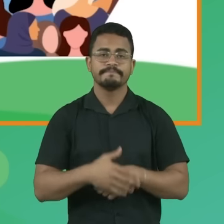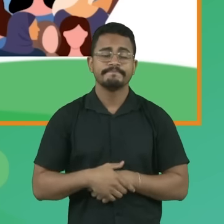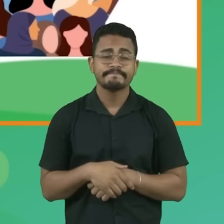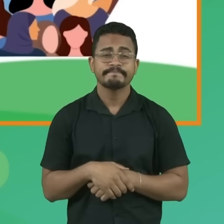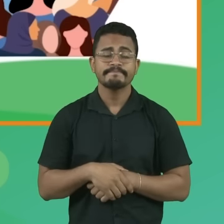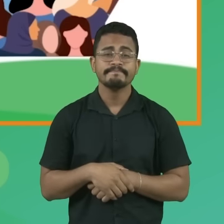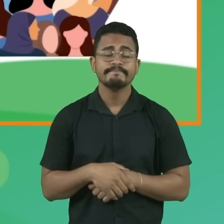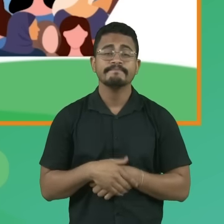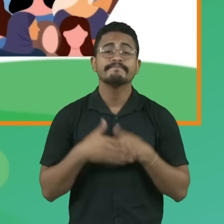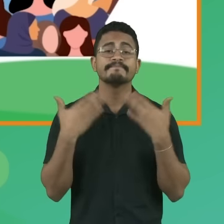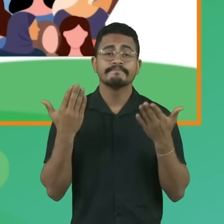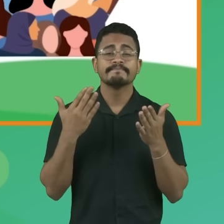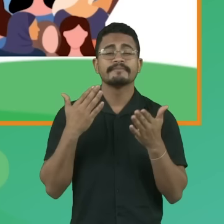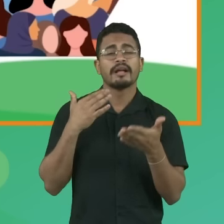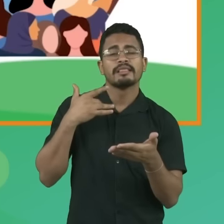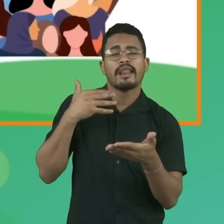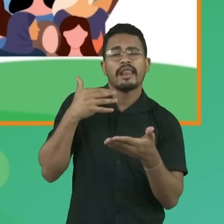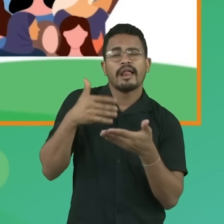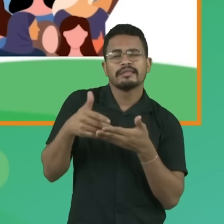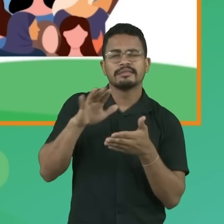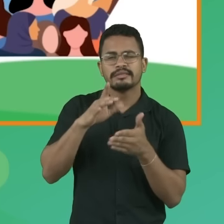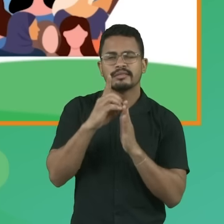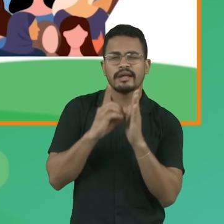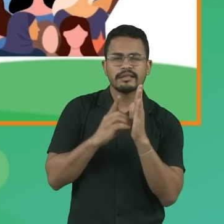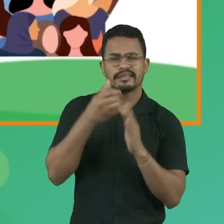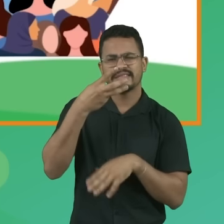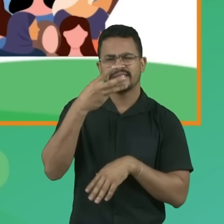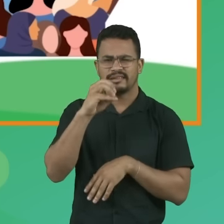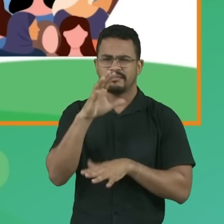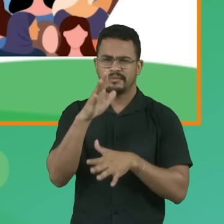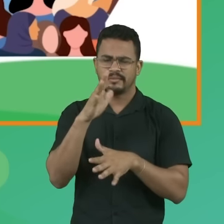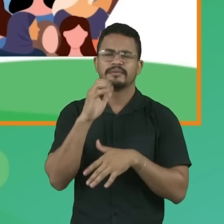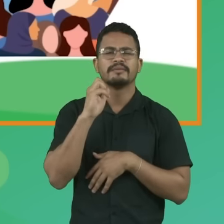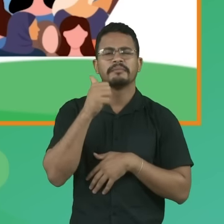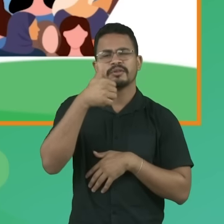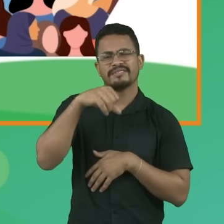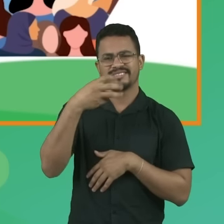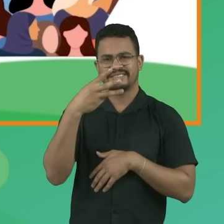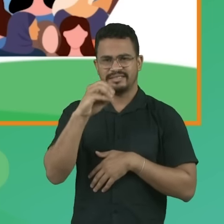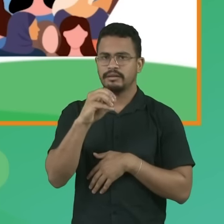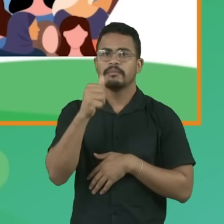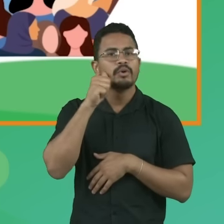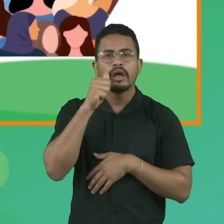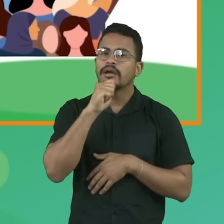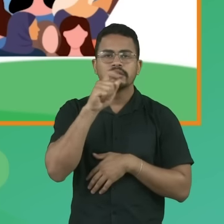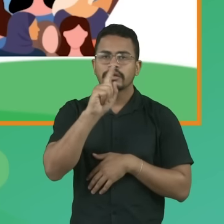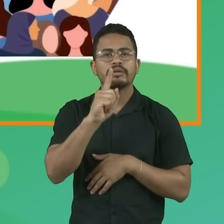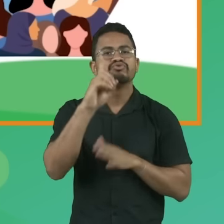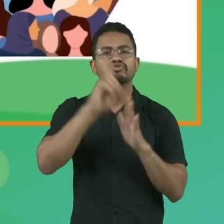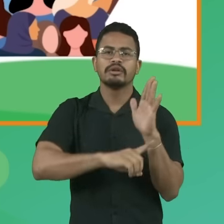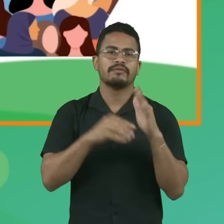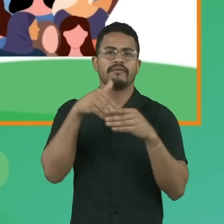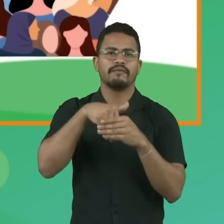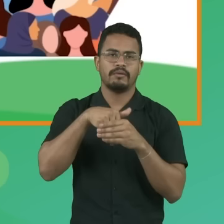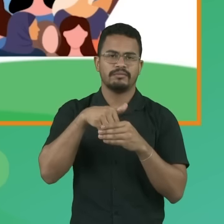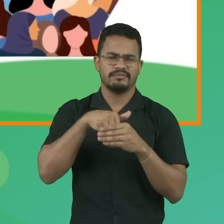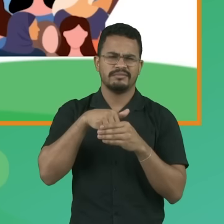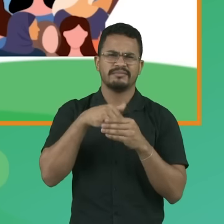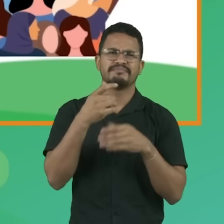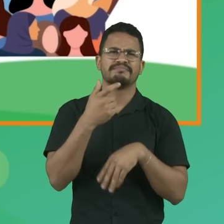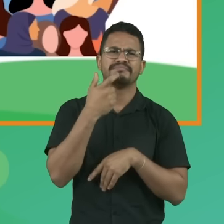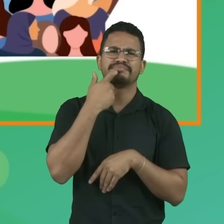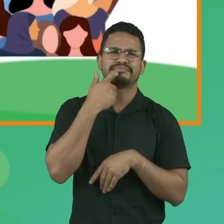Até a década de 30, por exemplo, as mulheres ainda não tinham direito ao voto, né? Porque se a gente pensar bem, está tão longe assim, né? A década de